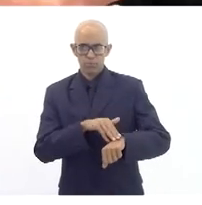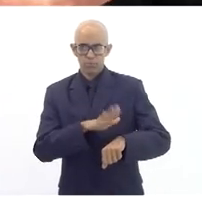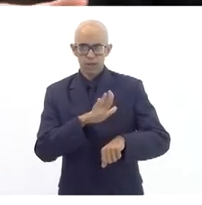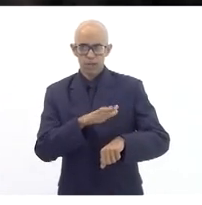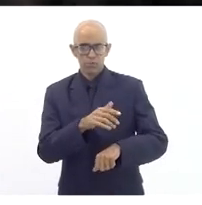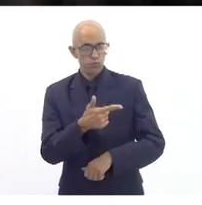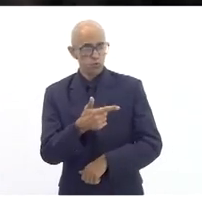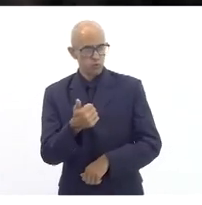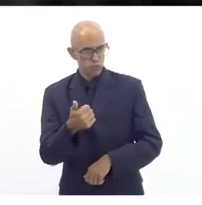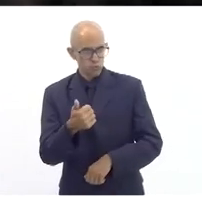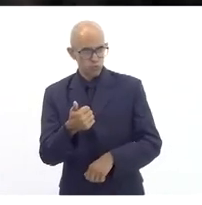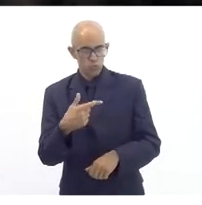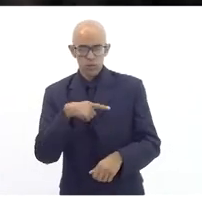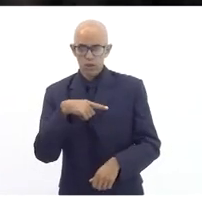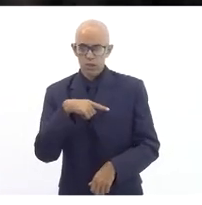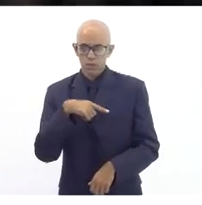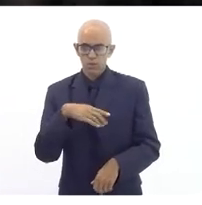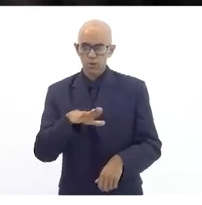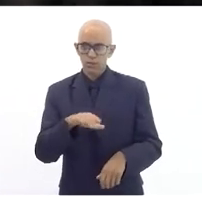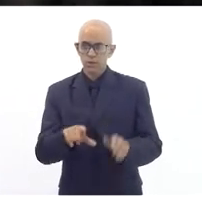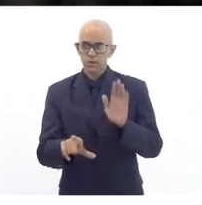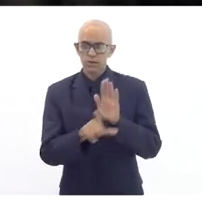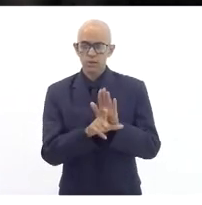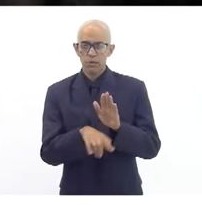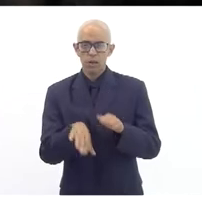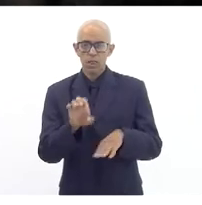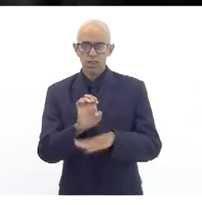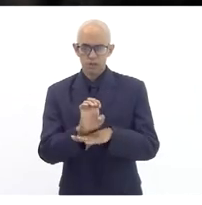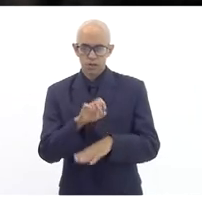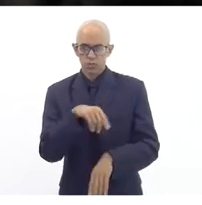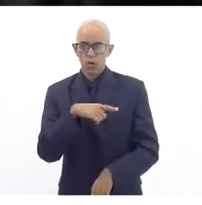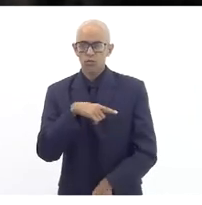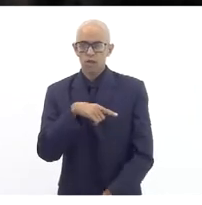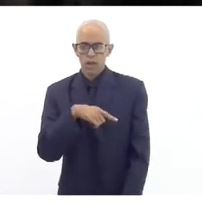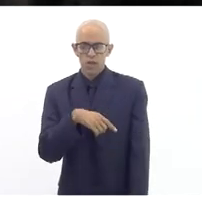gente observa que existe uma lei estadual,